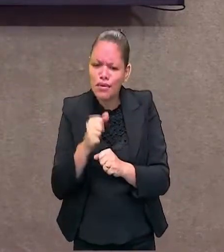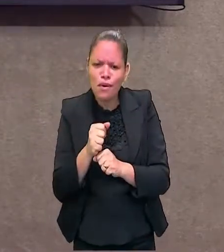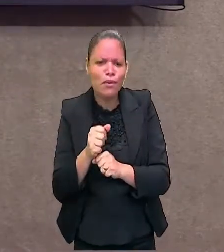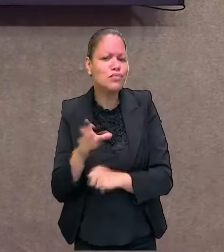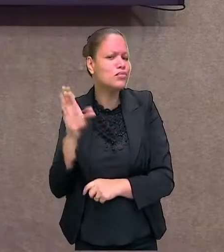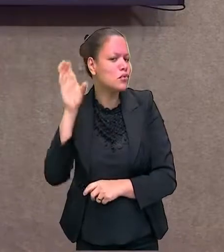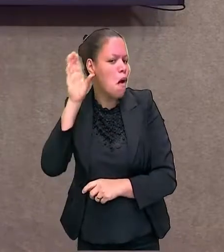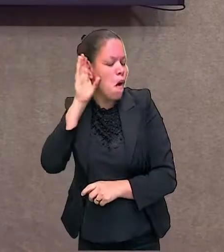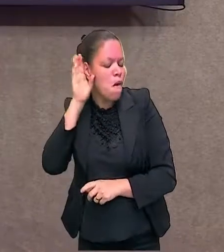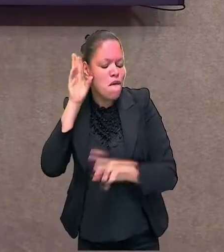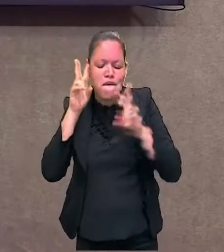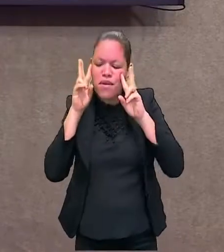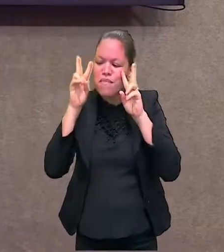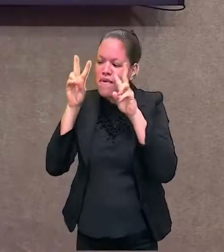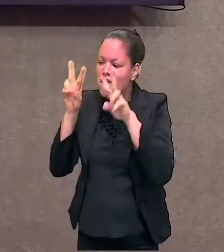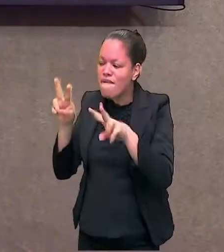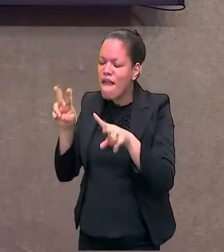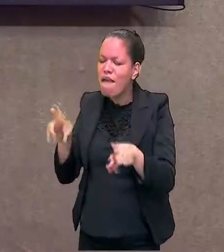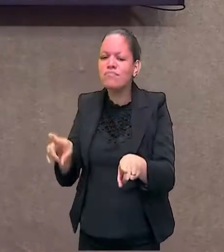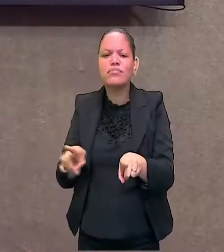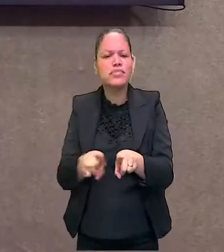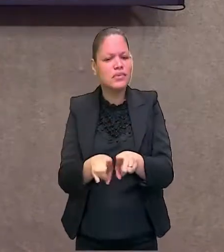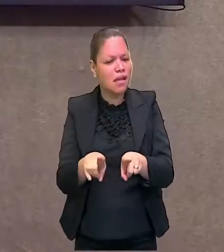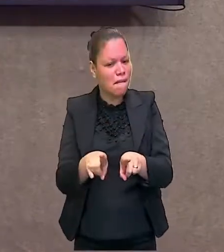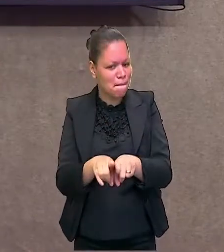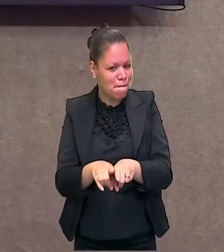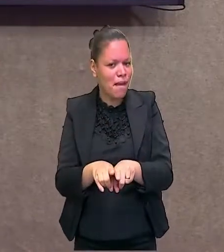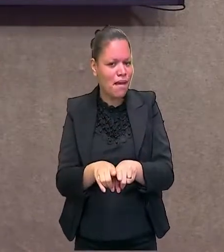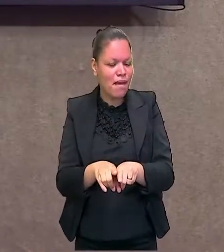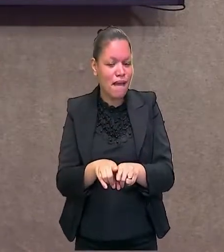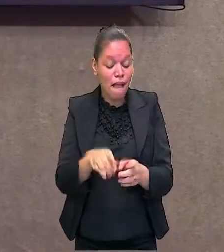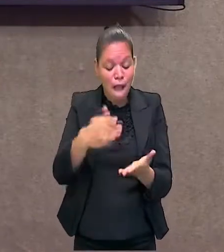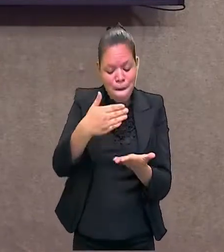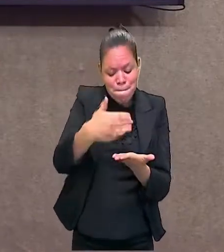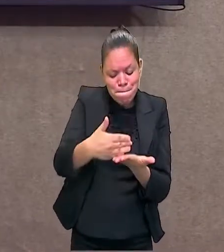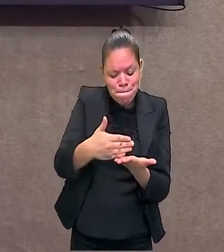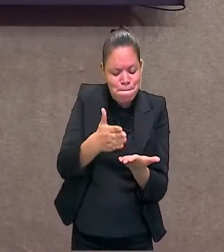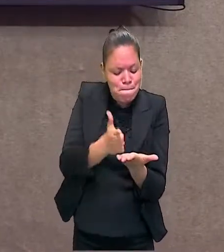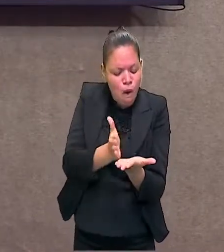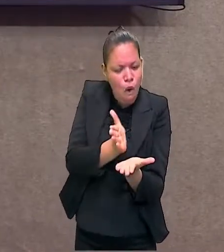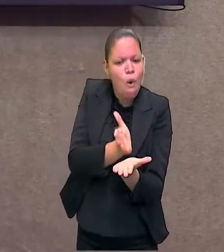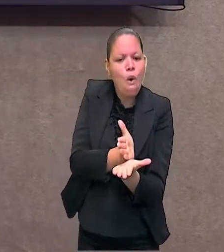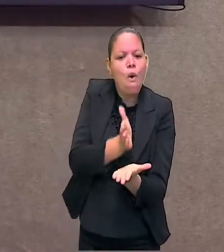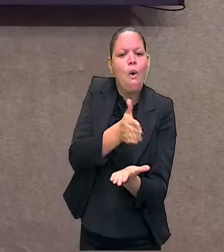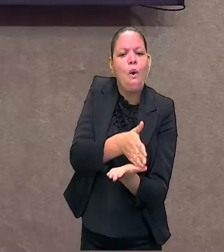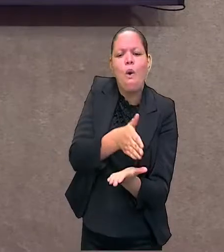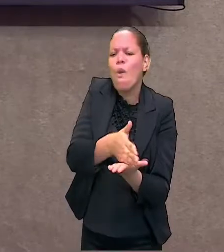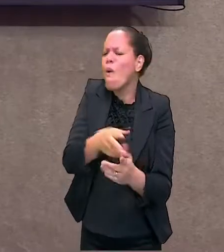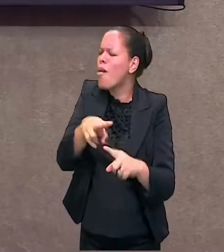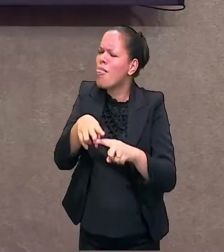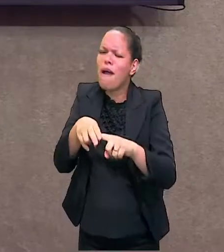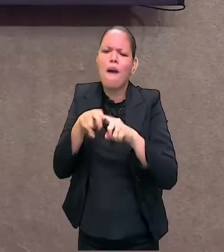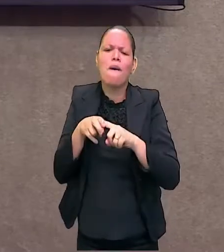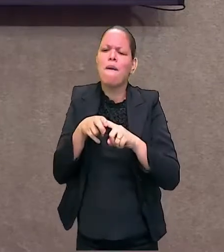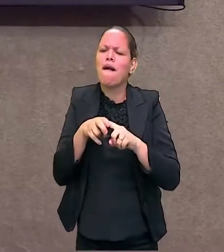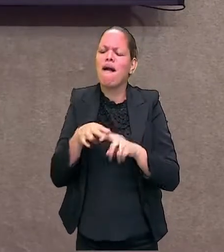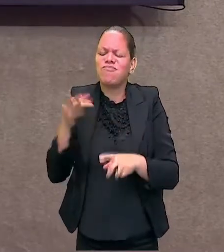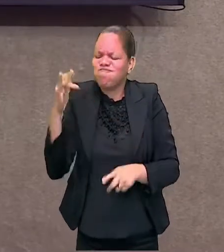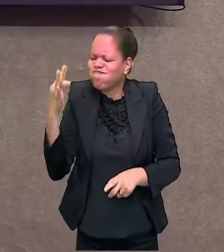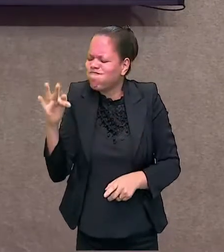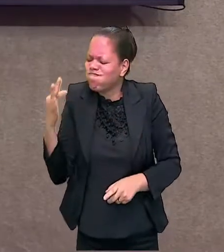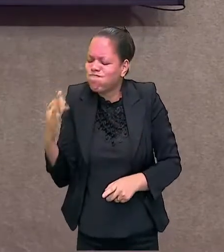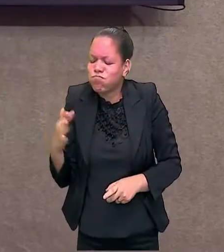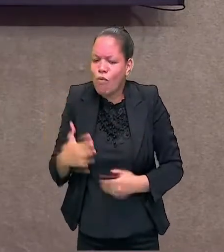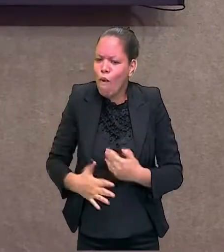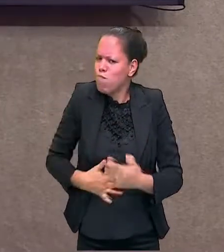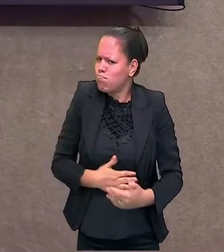prejuízo. Bolo quente, então, não vai te dar dor de barriga, mas vai trazer uma sensibilidade nos